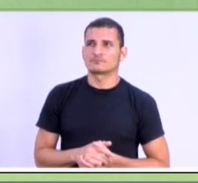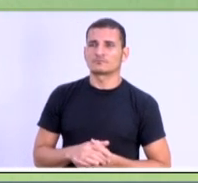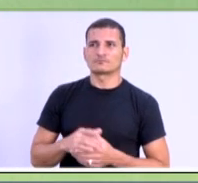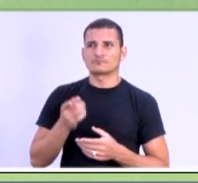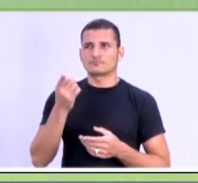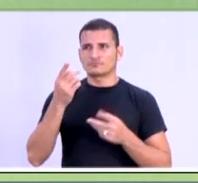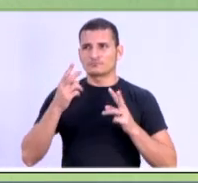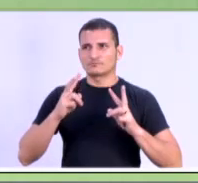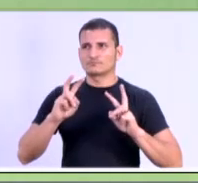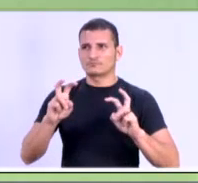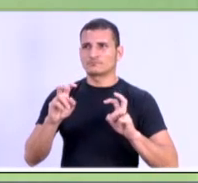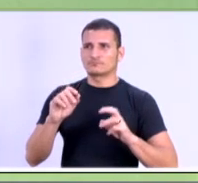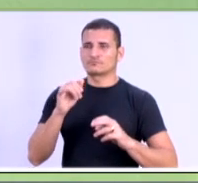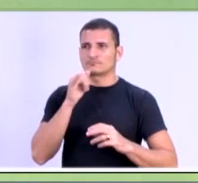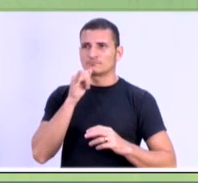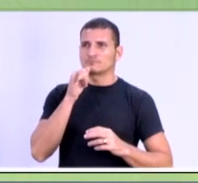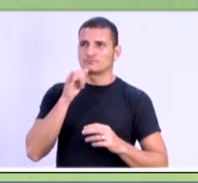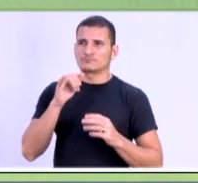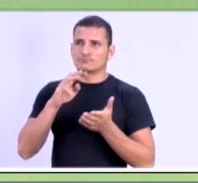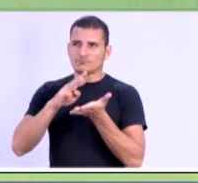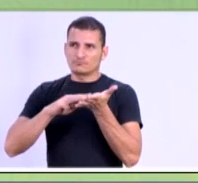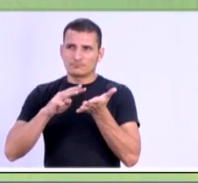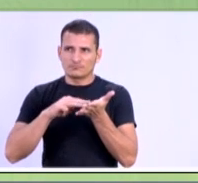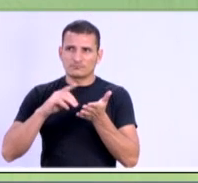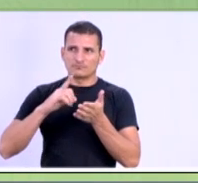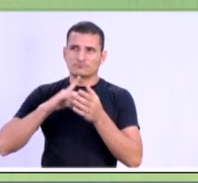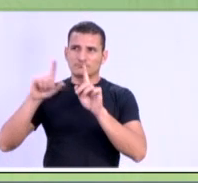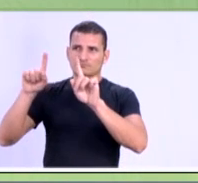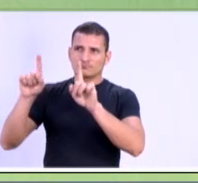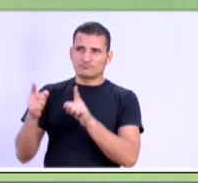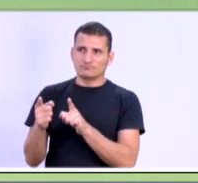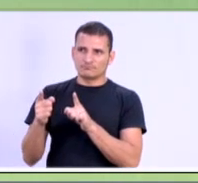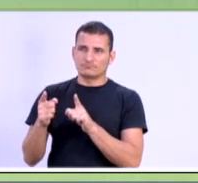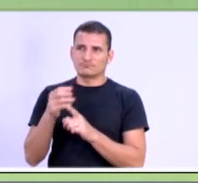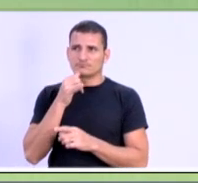fecha parênteses. Se tem abre e fecha parênteses, gente, é método.